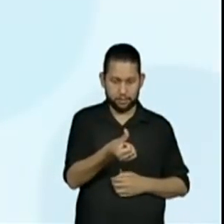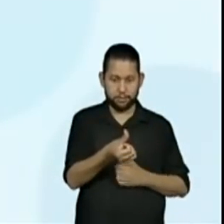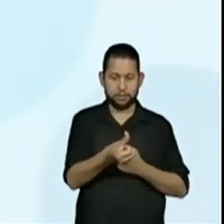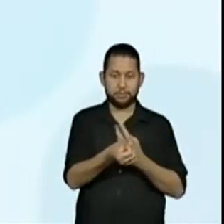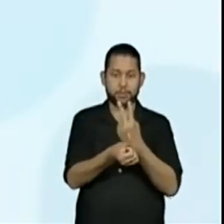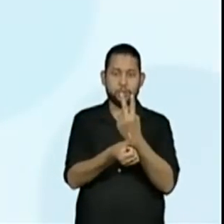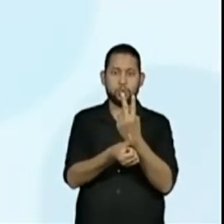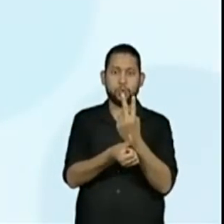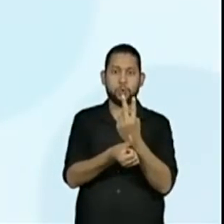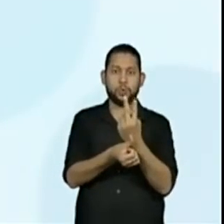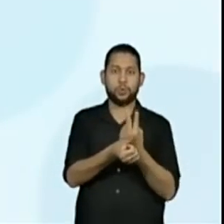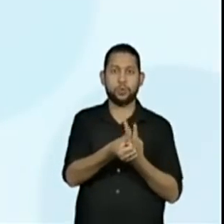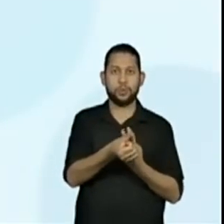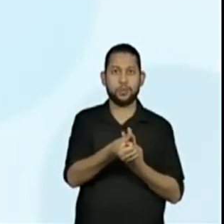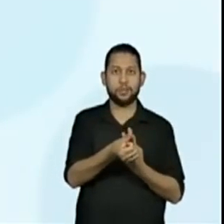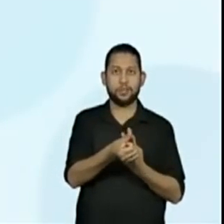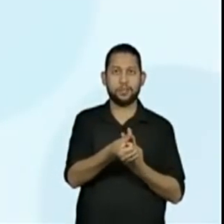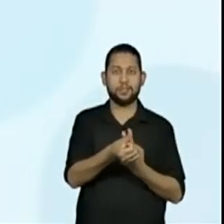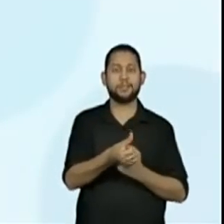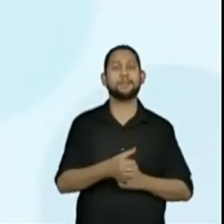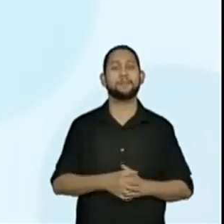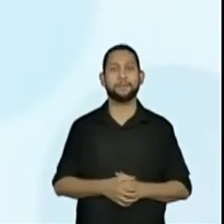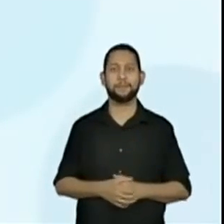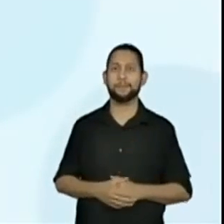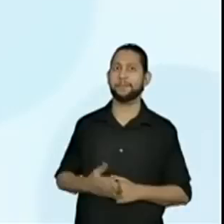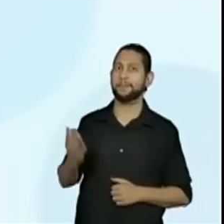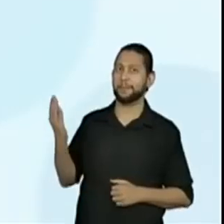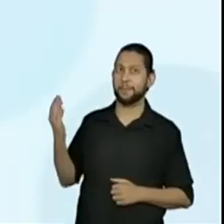o sinal de mais +